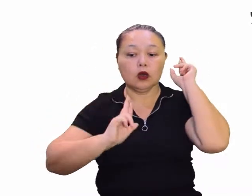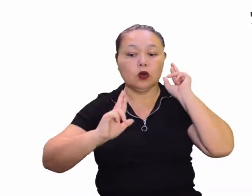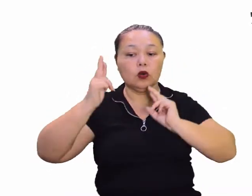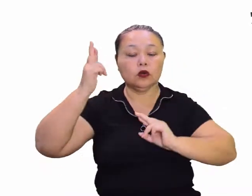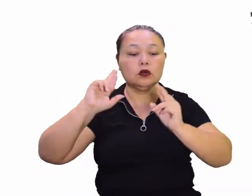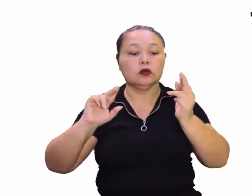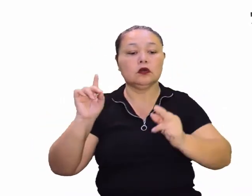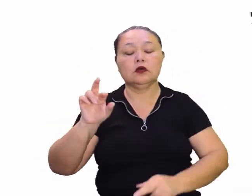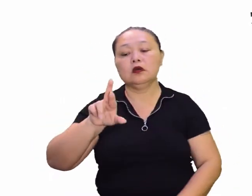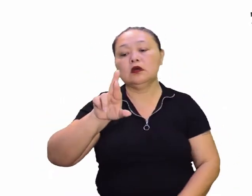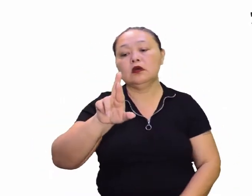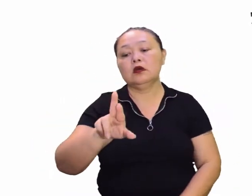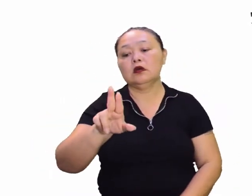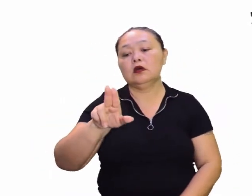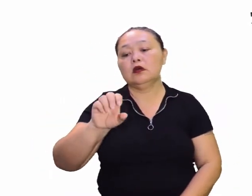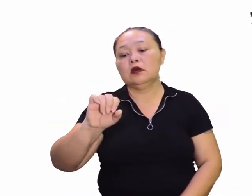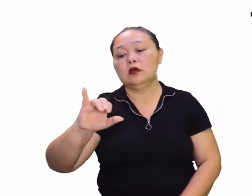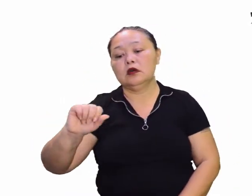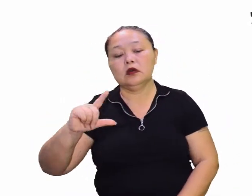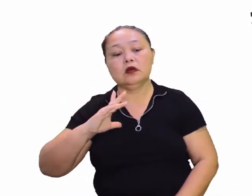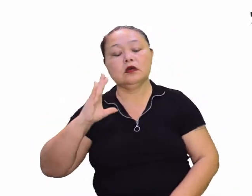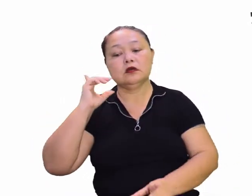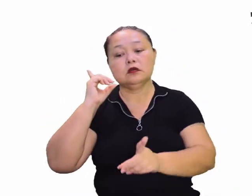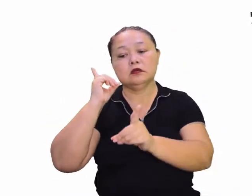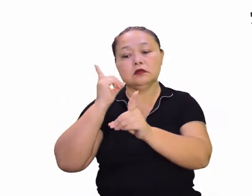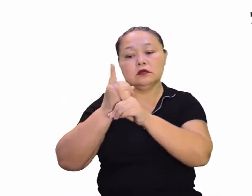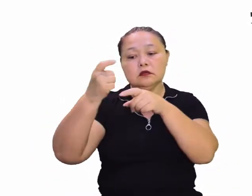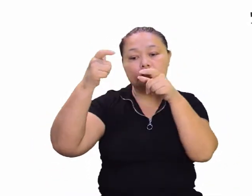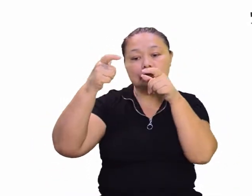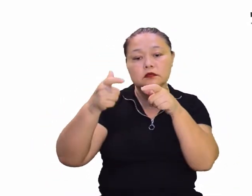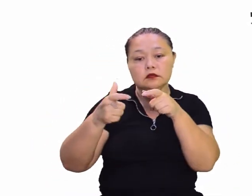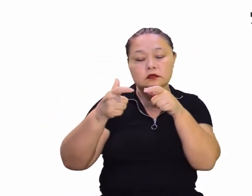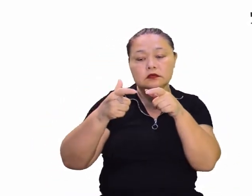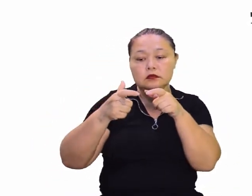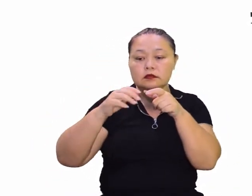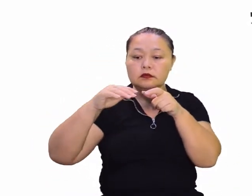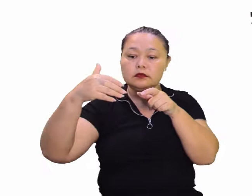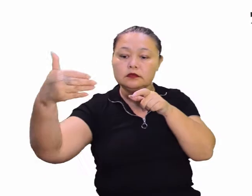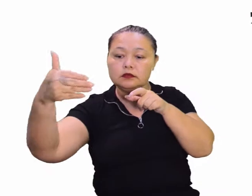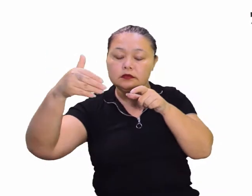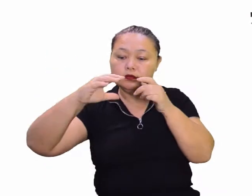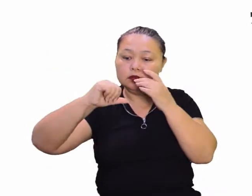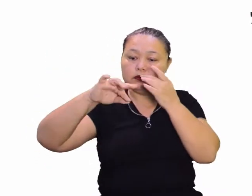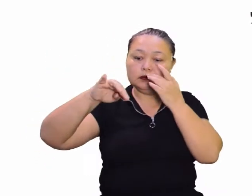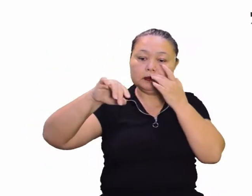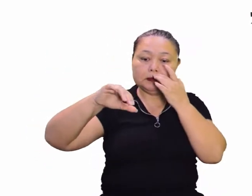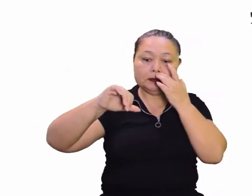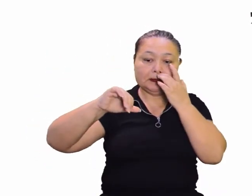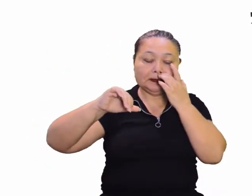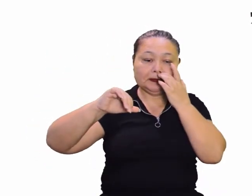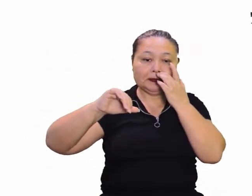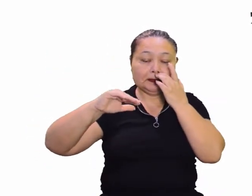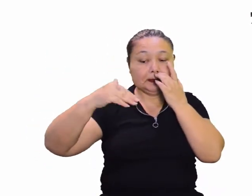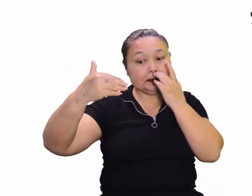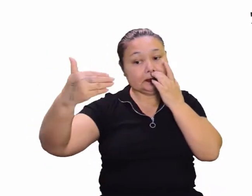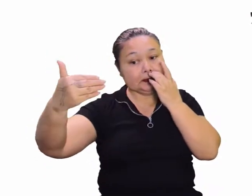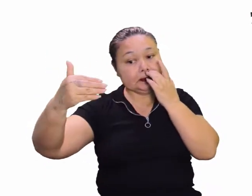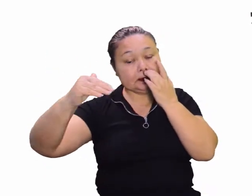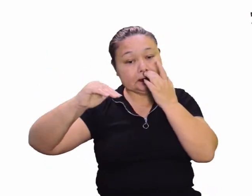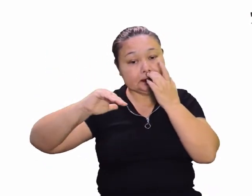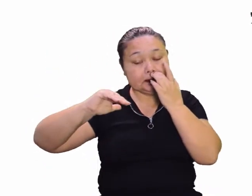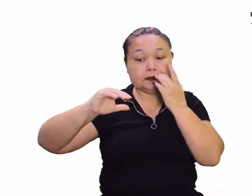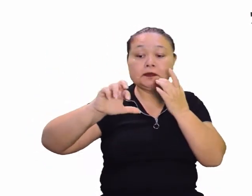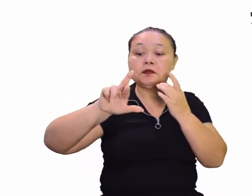Rússia, que é um país localizado em 2 continentes. é transcontinental.